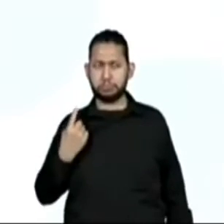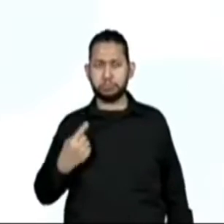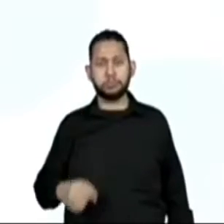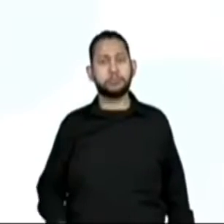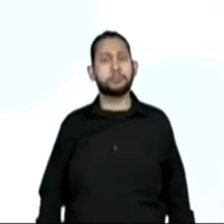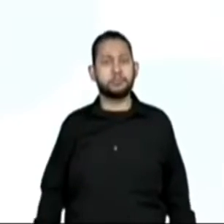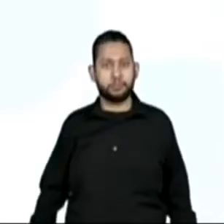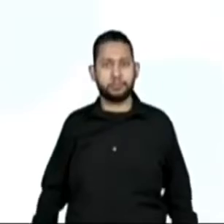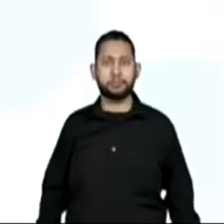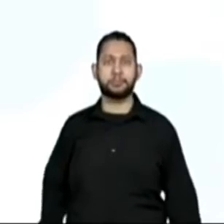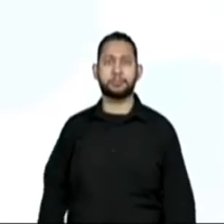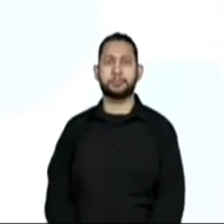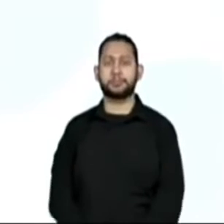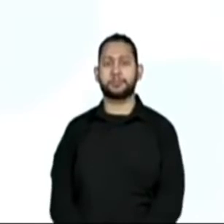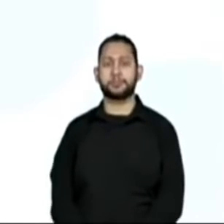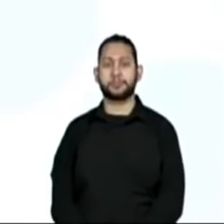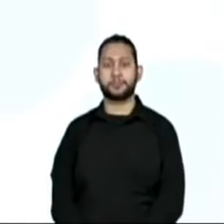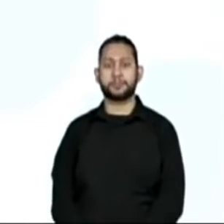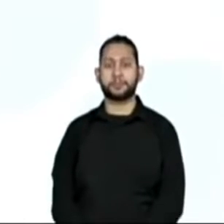você tem.